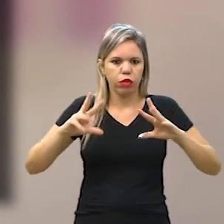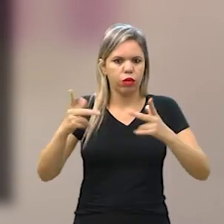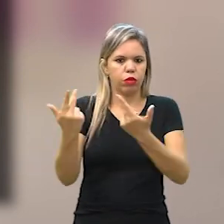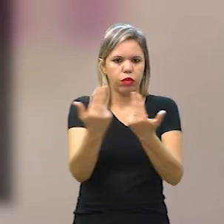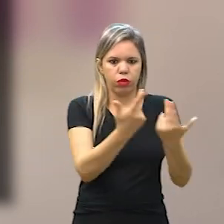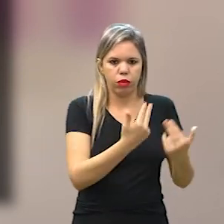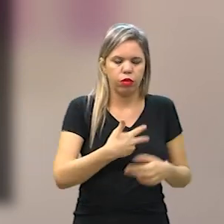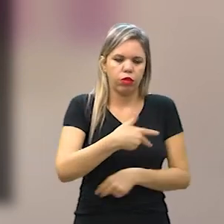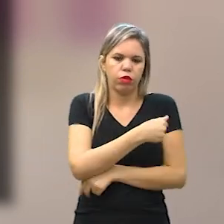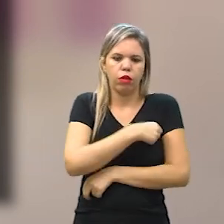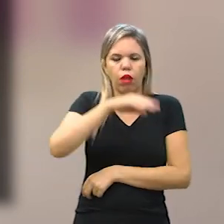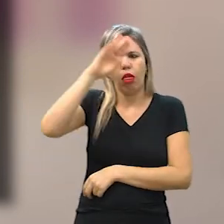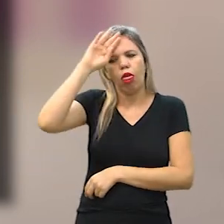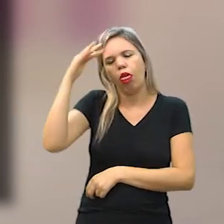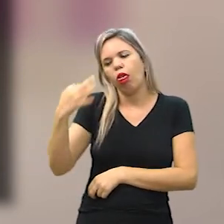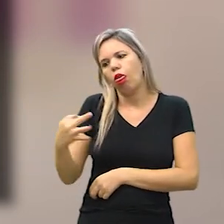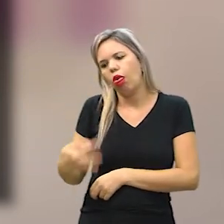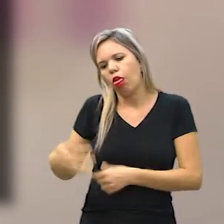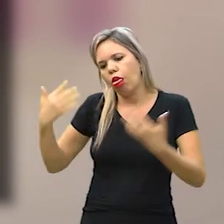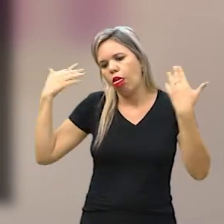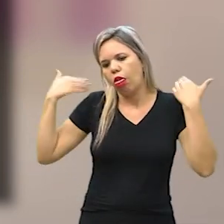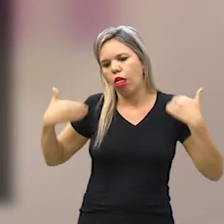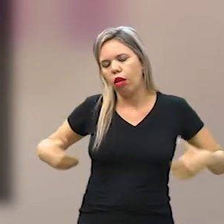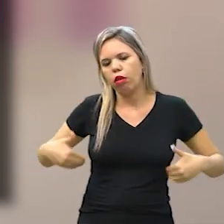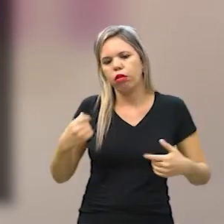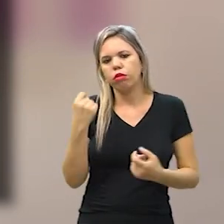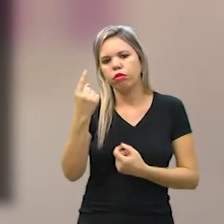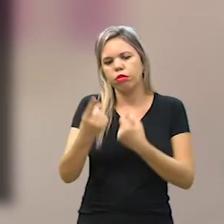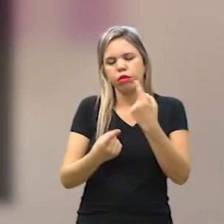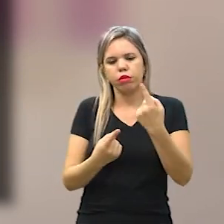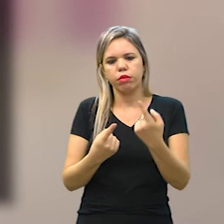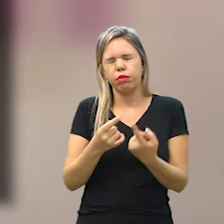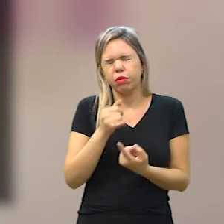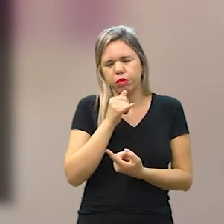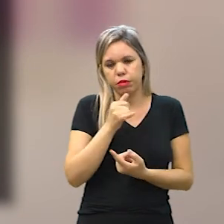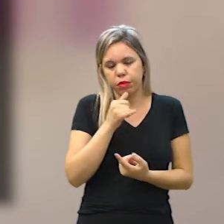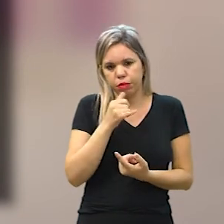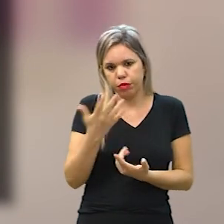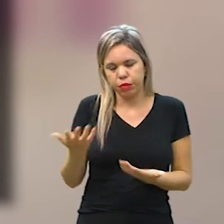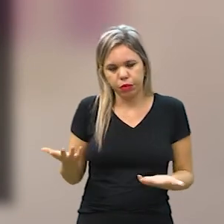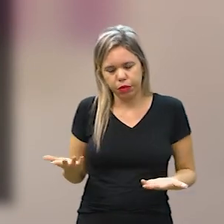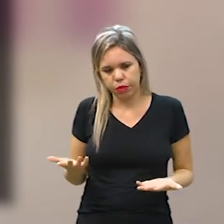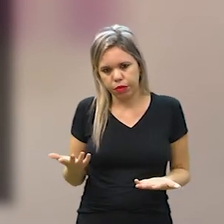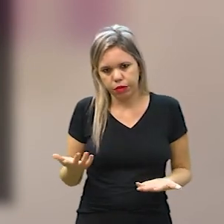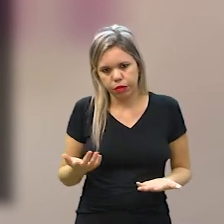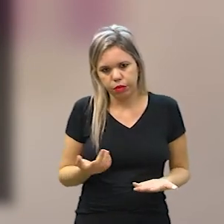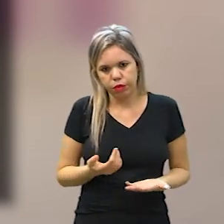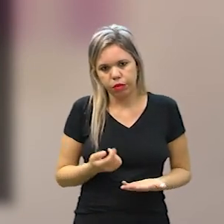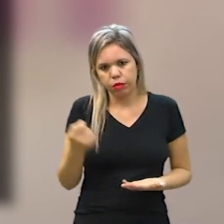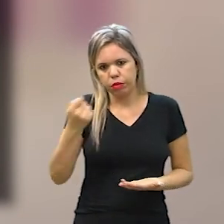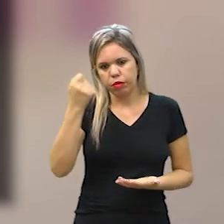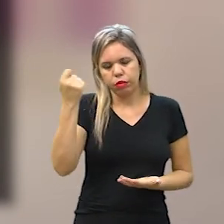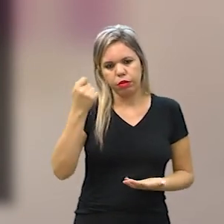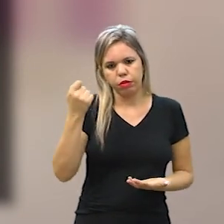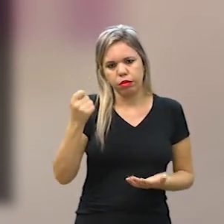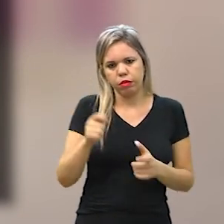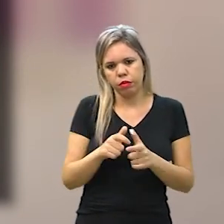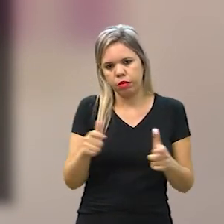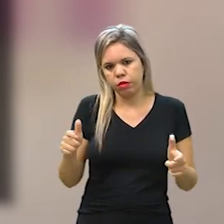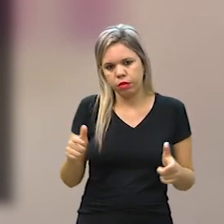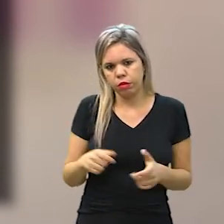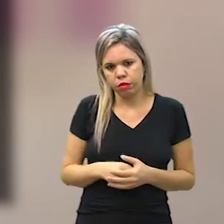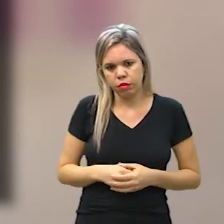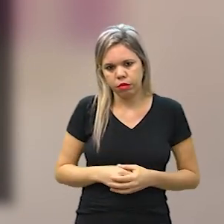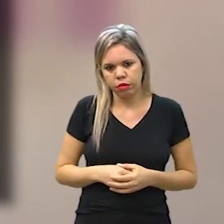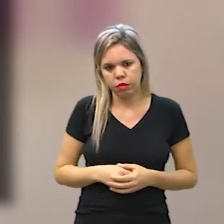outras vacinas, que são febre, dor local, que raramente evolui para quadros mais graves, e a maioria